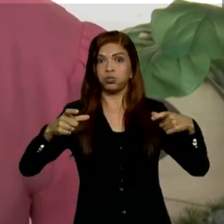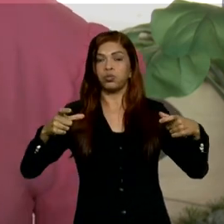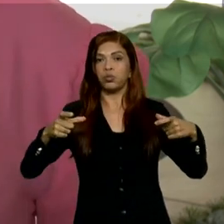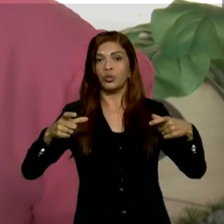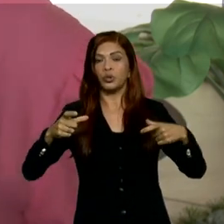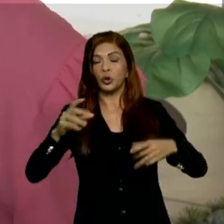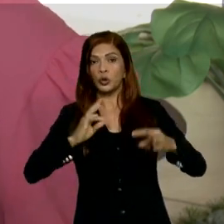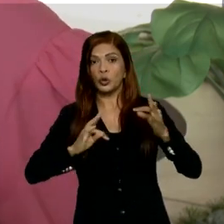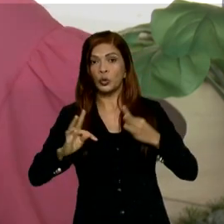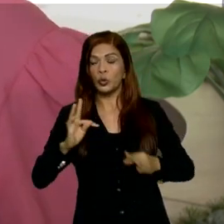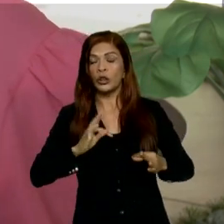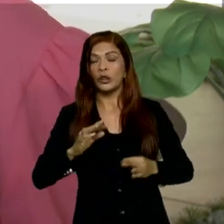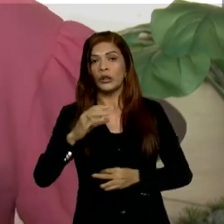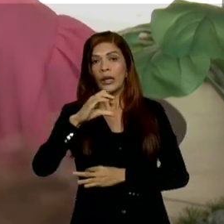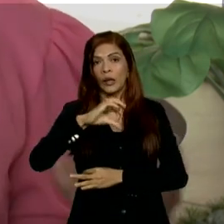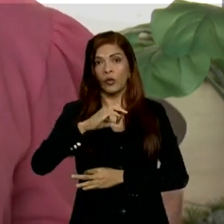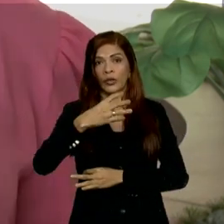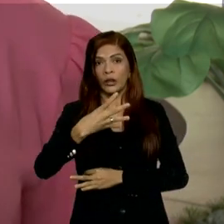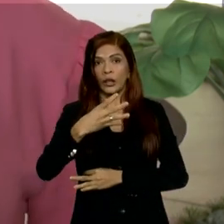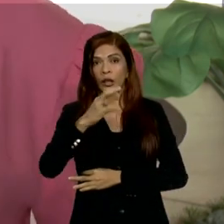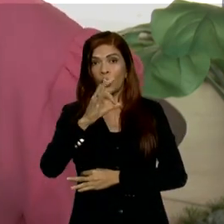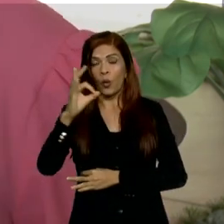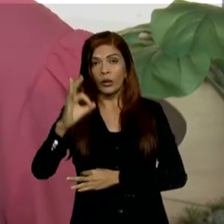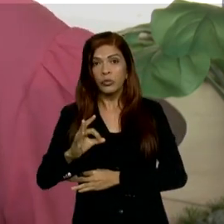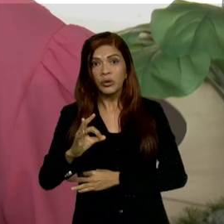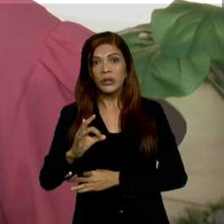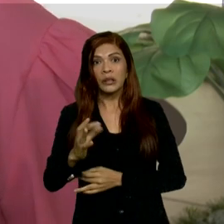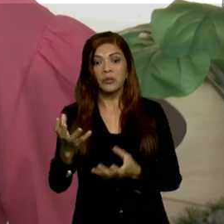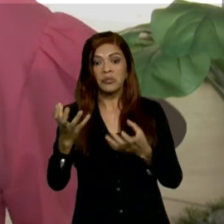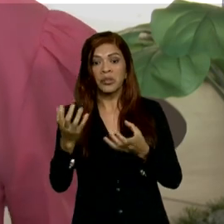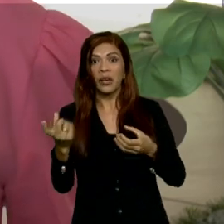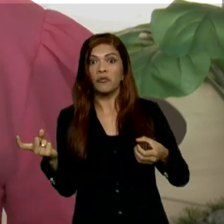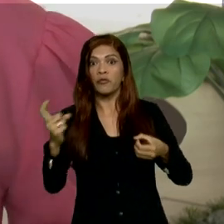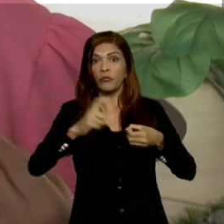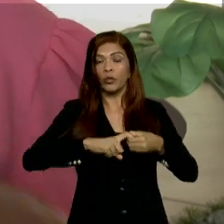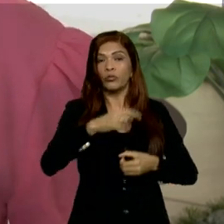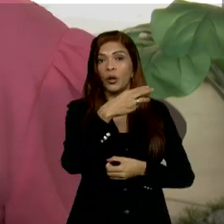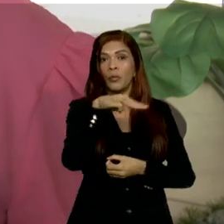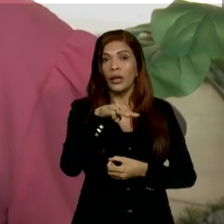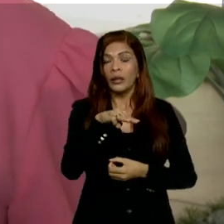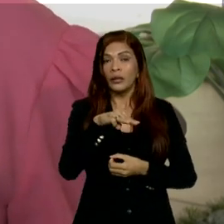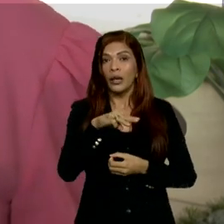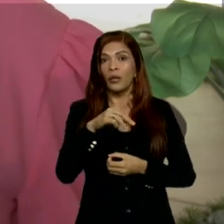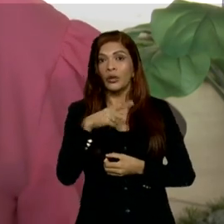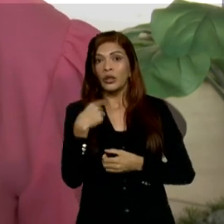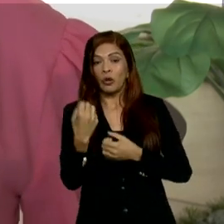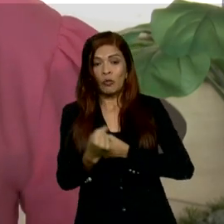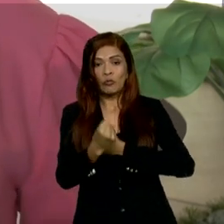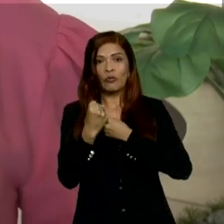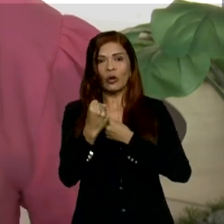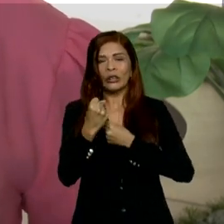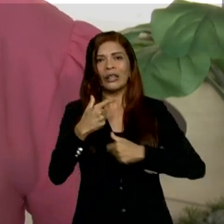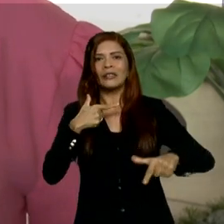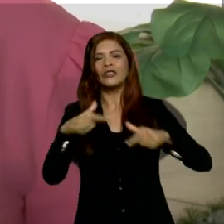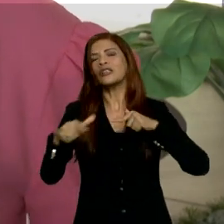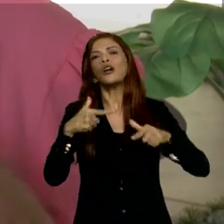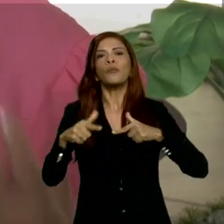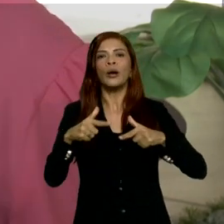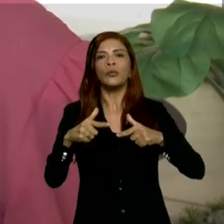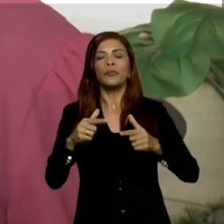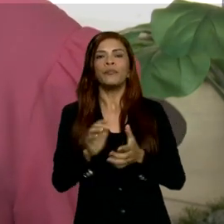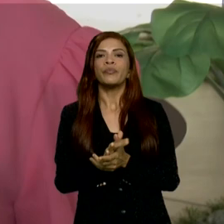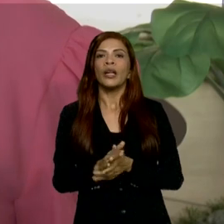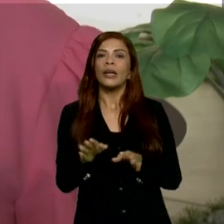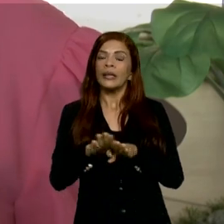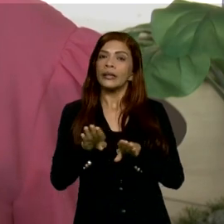que 94% está falando que pretende voltar ao Maranhão no fortalece muito mais o nosso trabalho e também